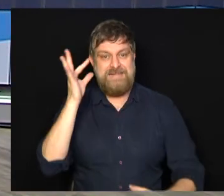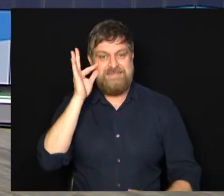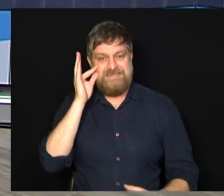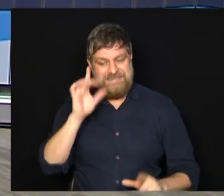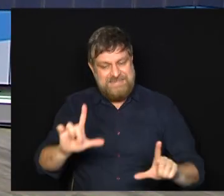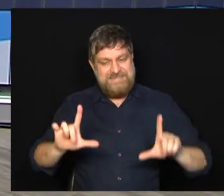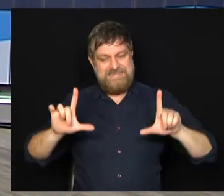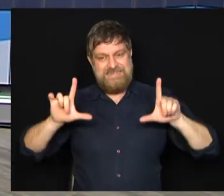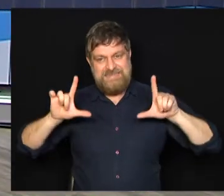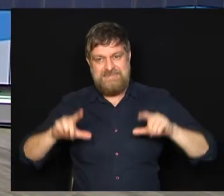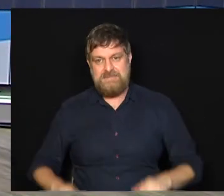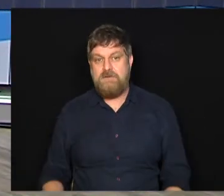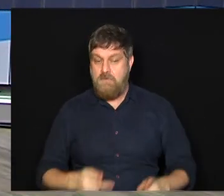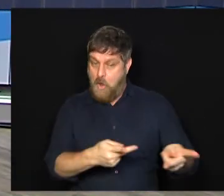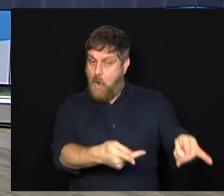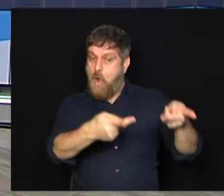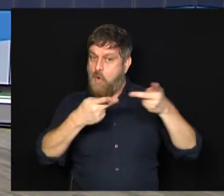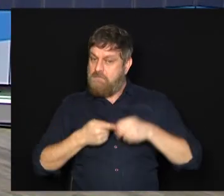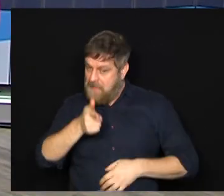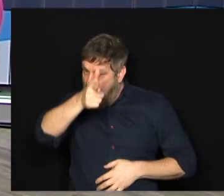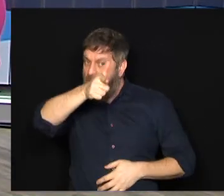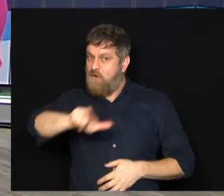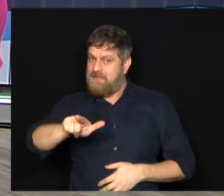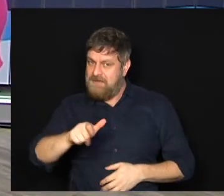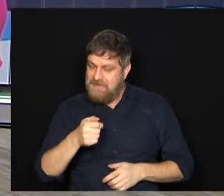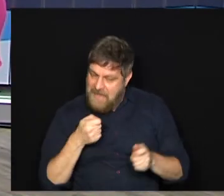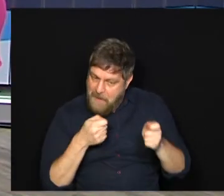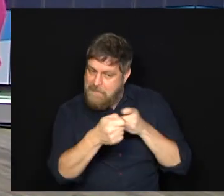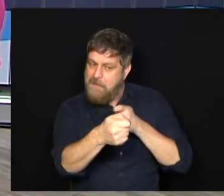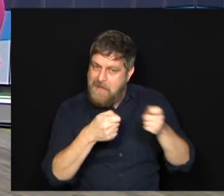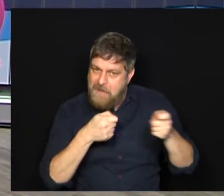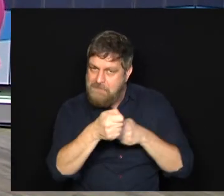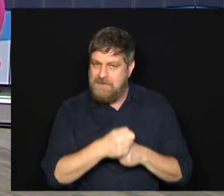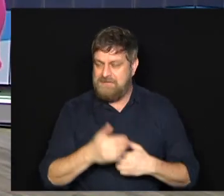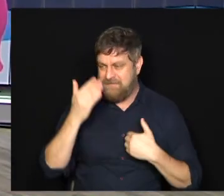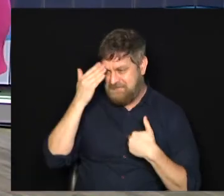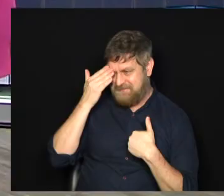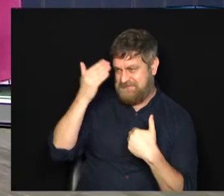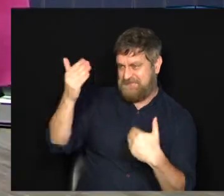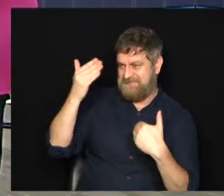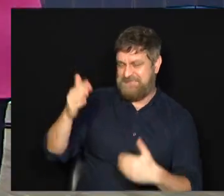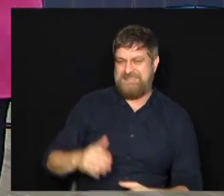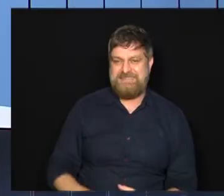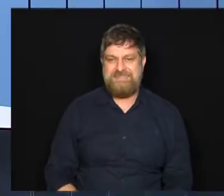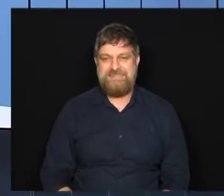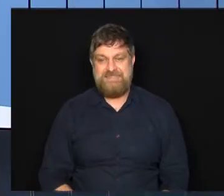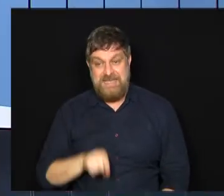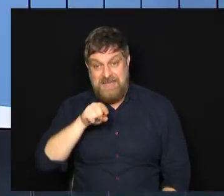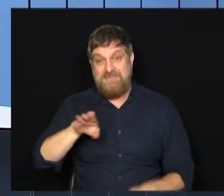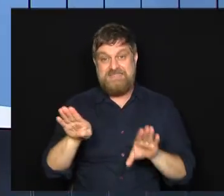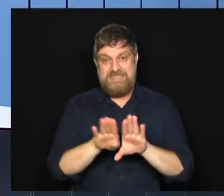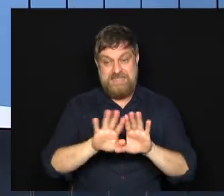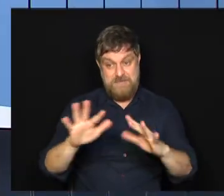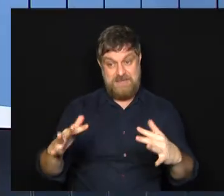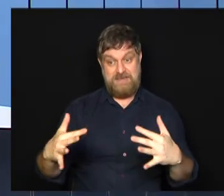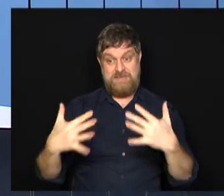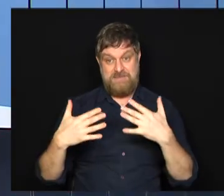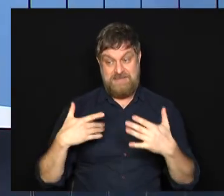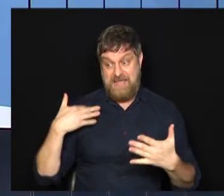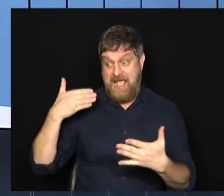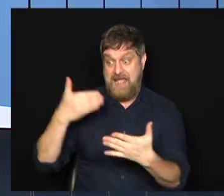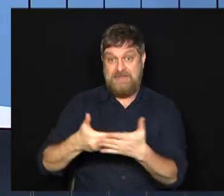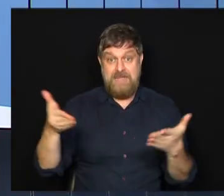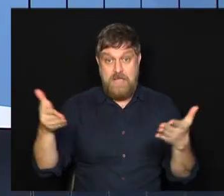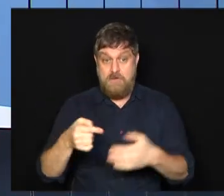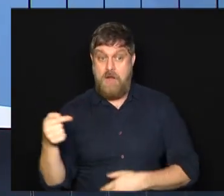viu, Obrigado. doutor? E olha, eu vou te convidar para voltar aqui, viu? Obrigado, eu agradeço. E obrigada a você também que esteve com a gente até